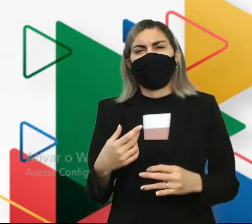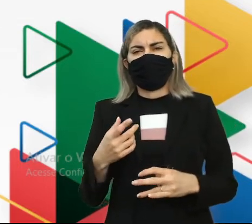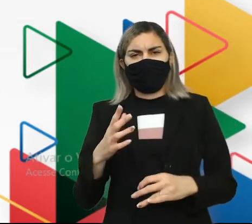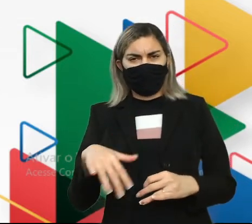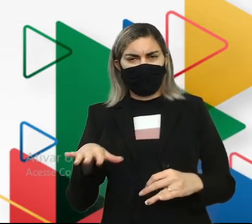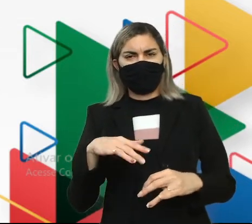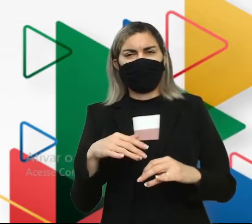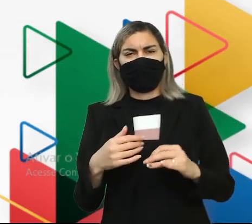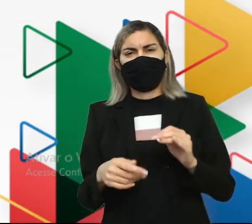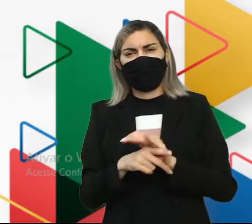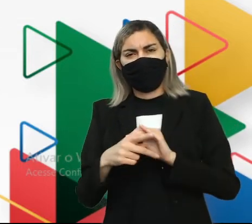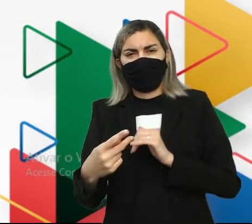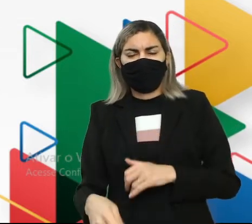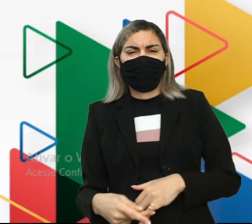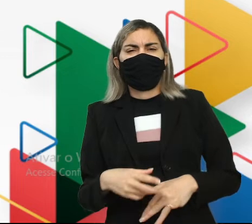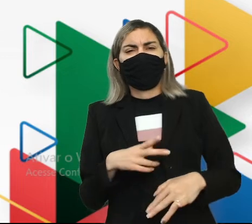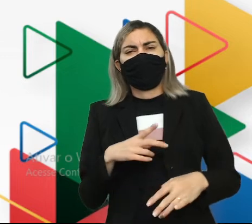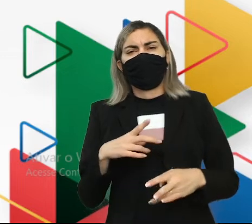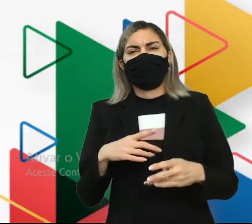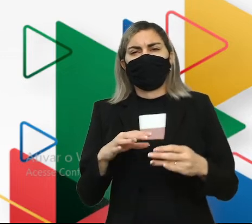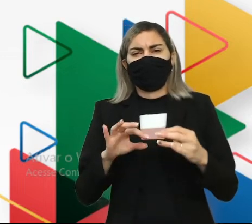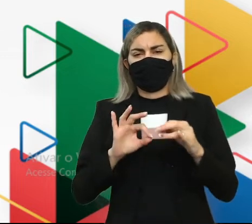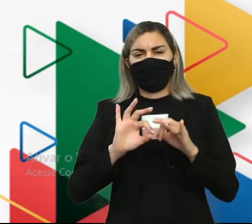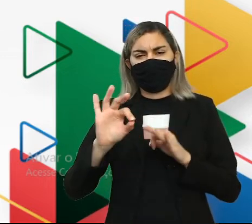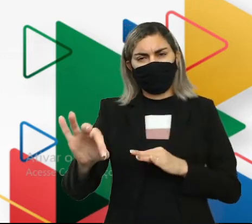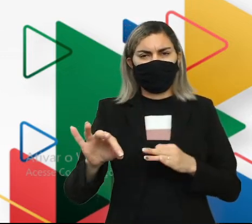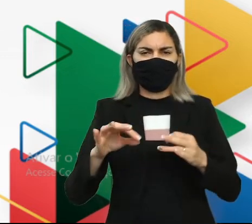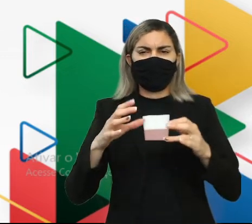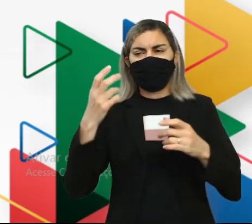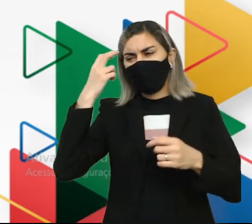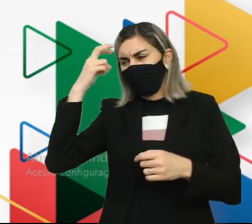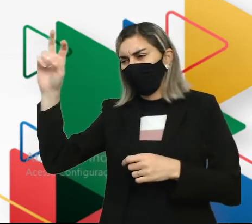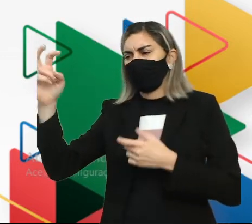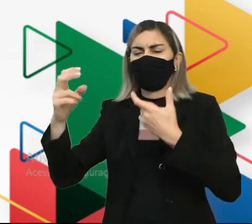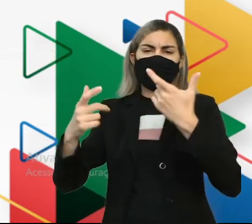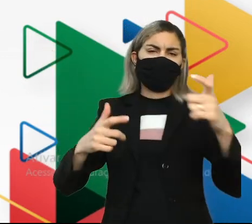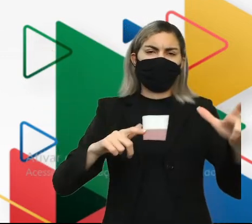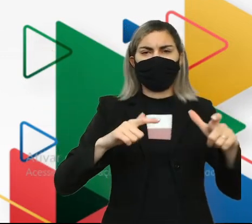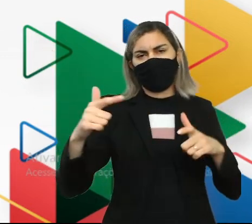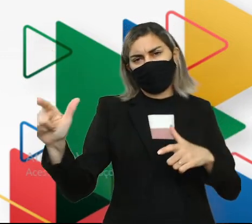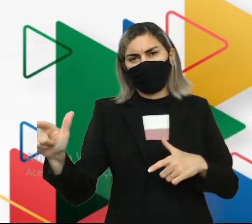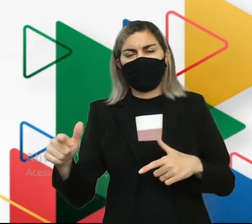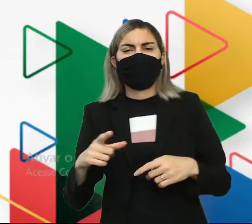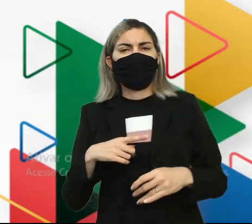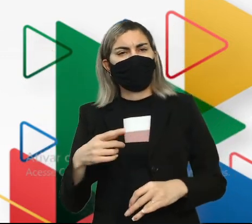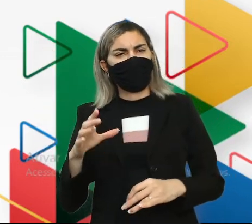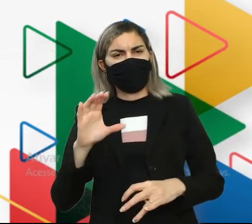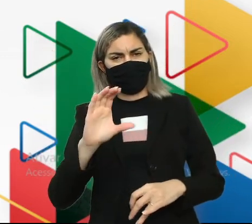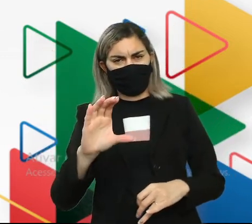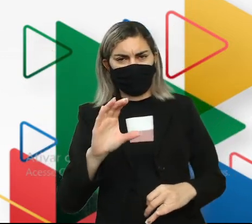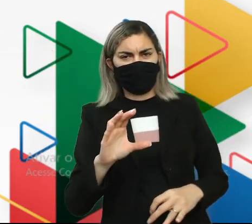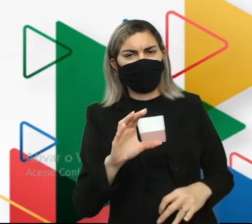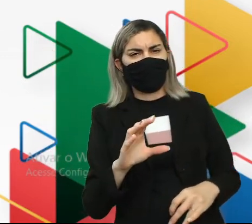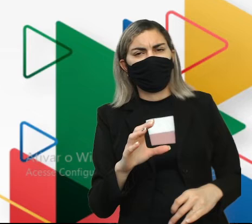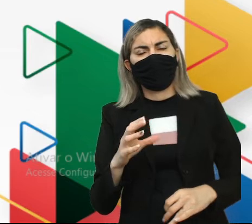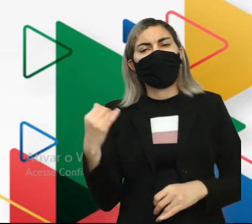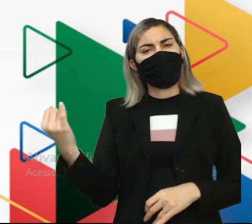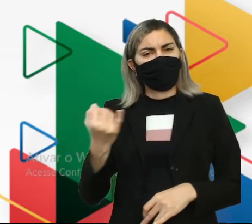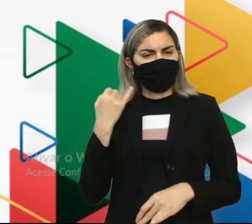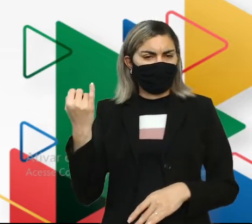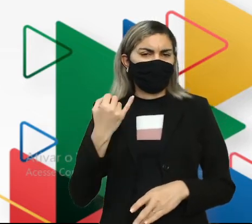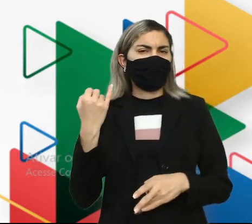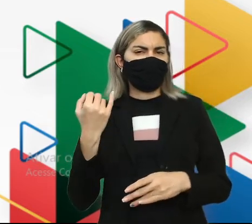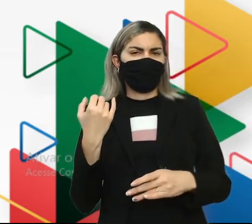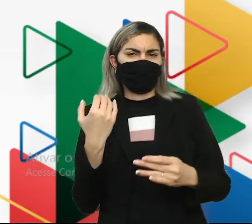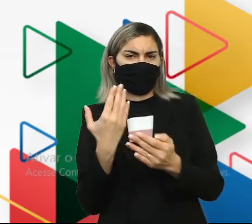traços específicos que decorrem do seu distanciamento frente às demais culturas do Oriente Próximo. Na letra C, a importância